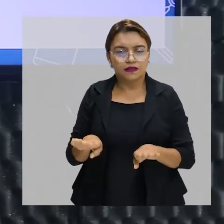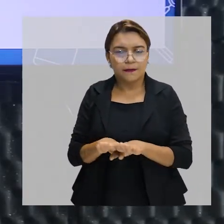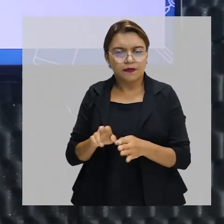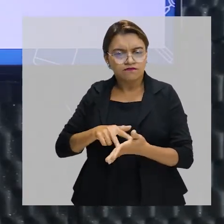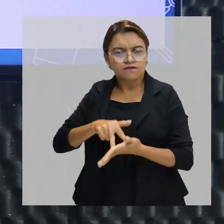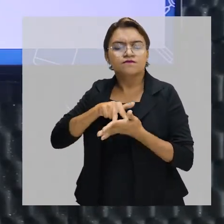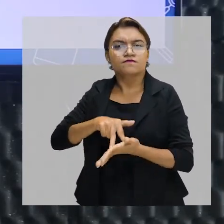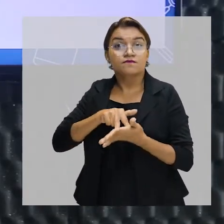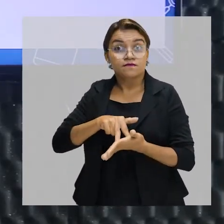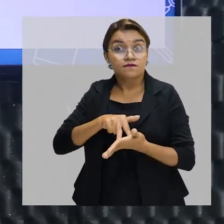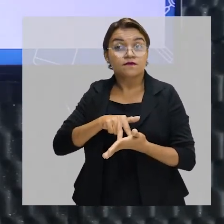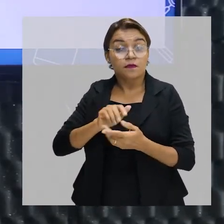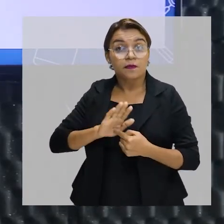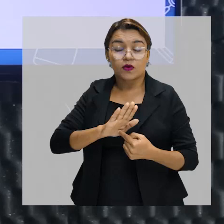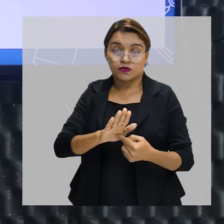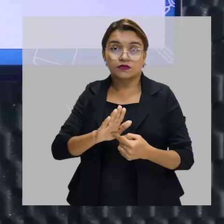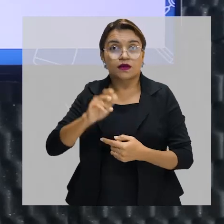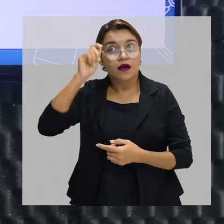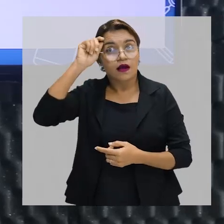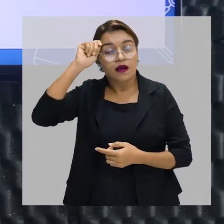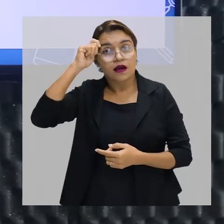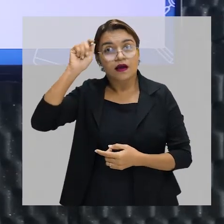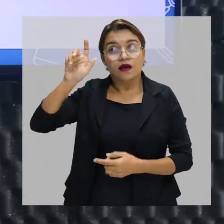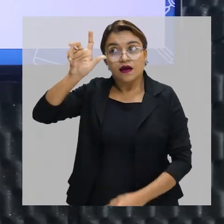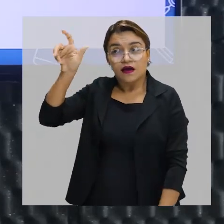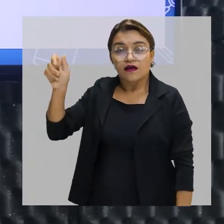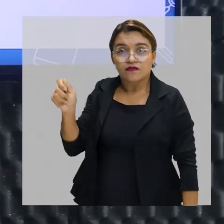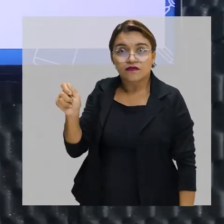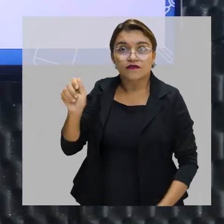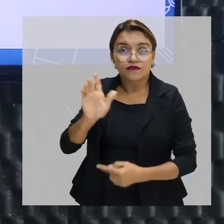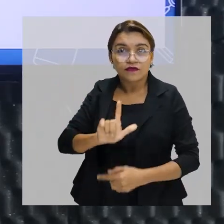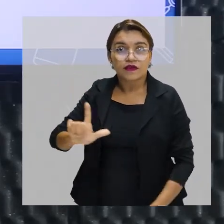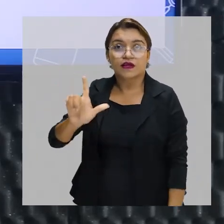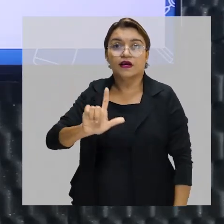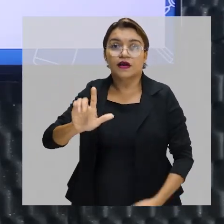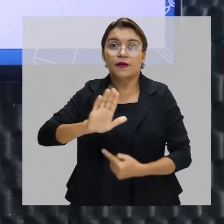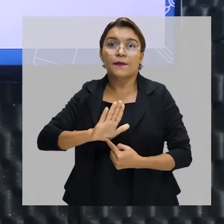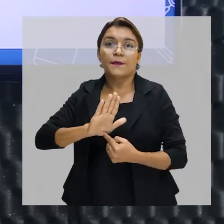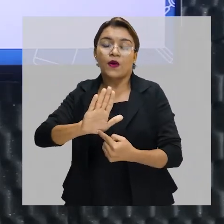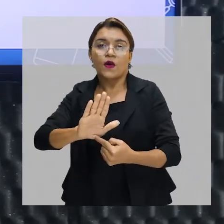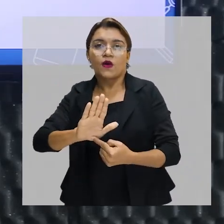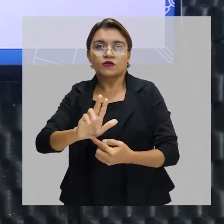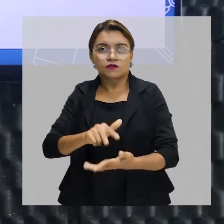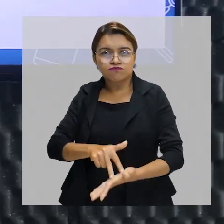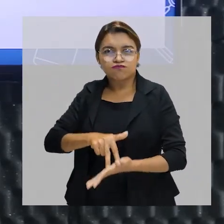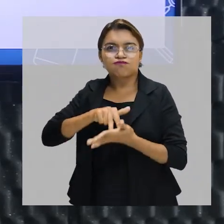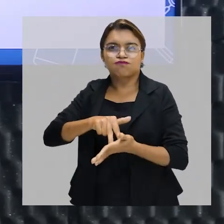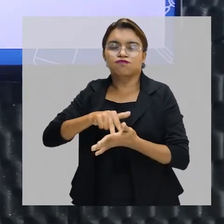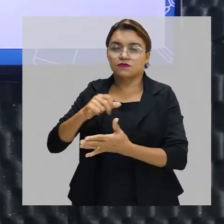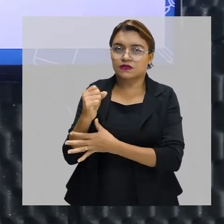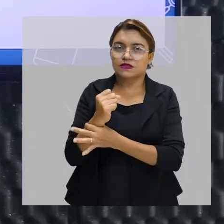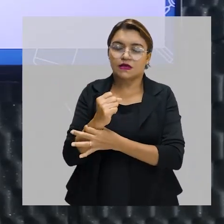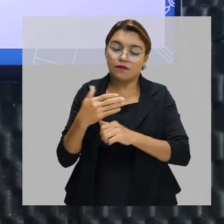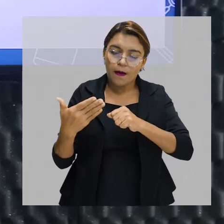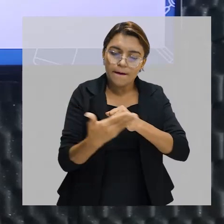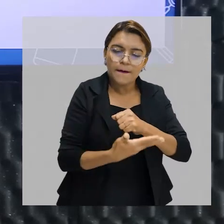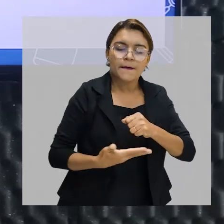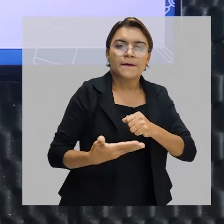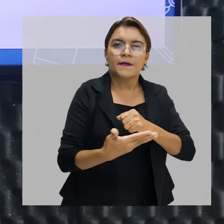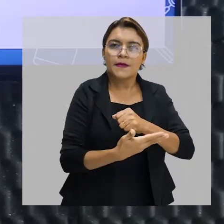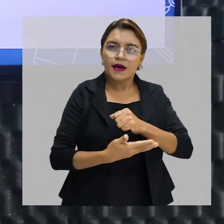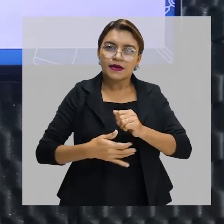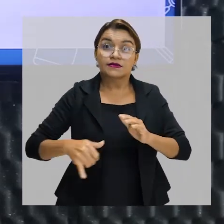resistência. A literatura africana traz no seu bojo essa resistência às raízes,